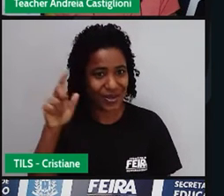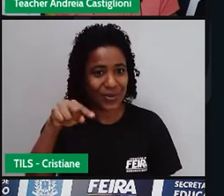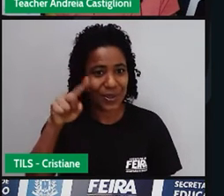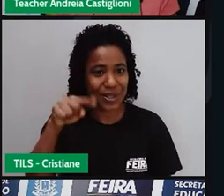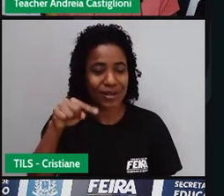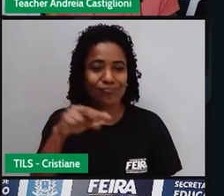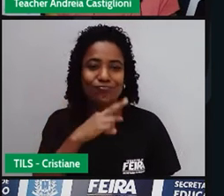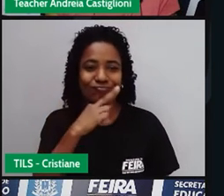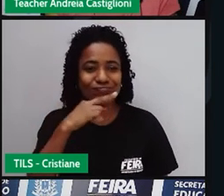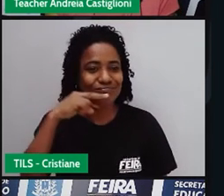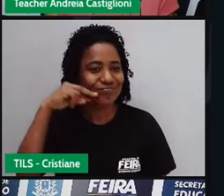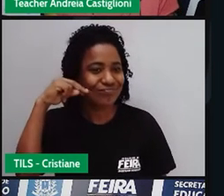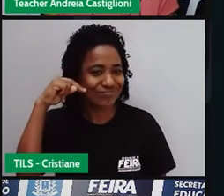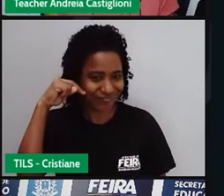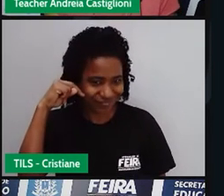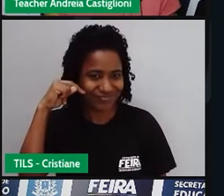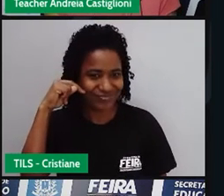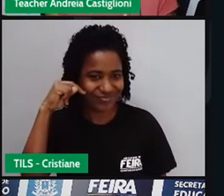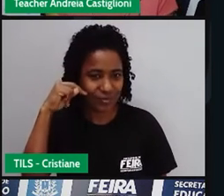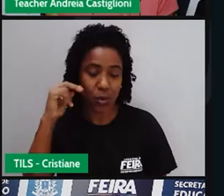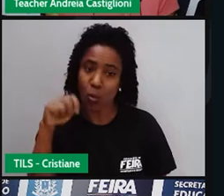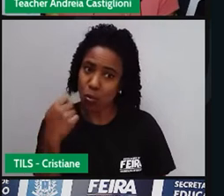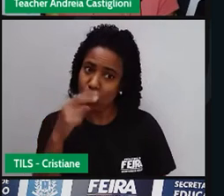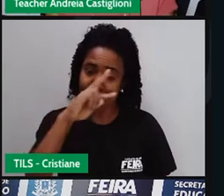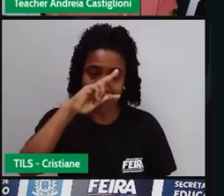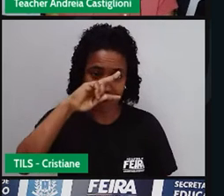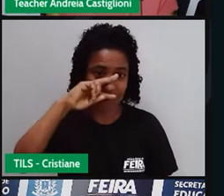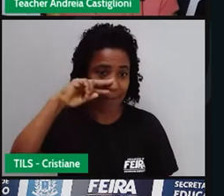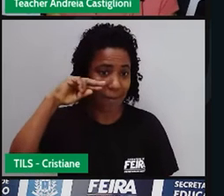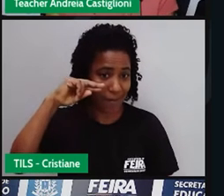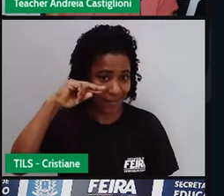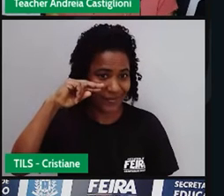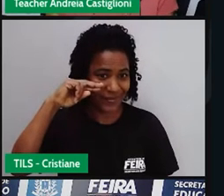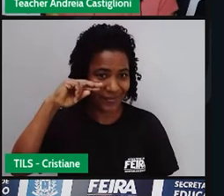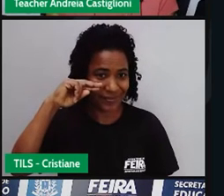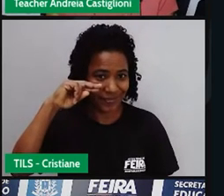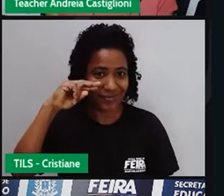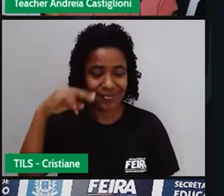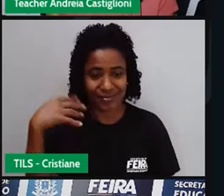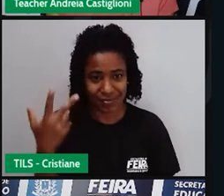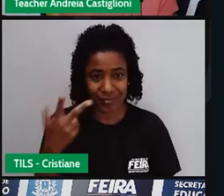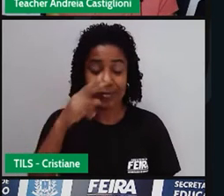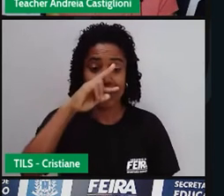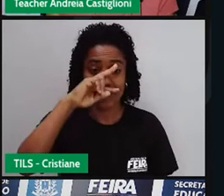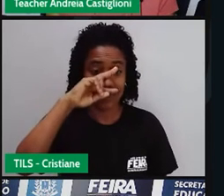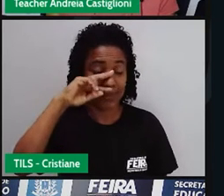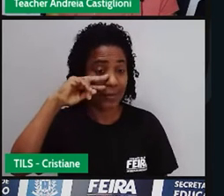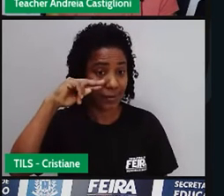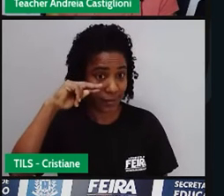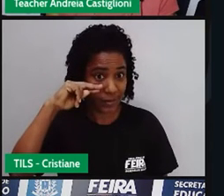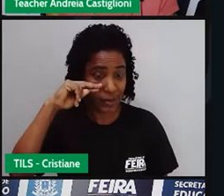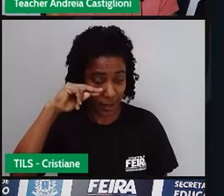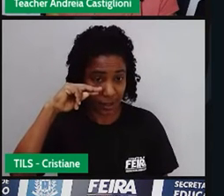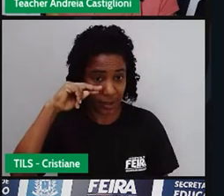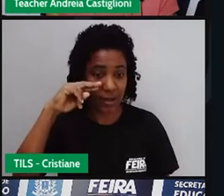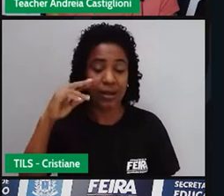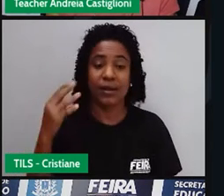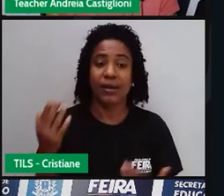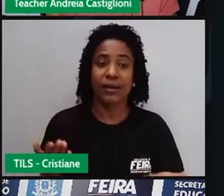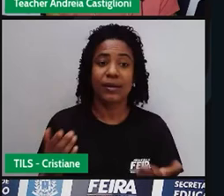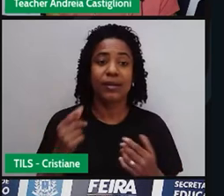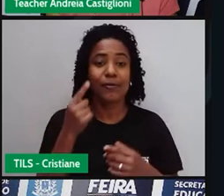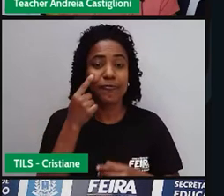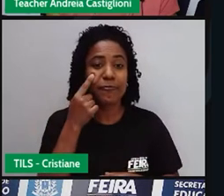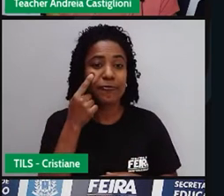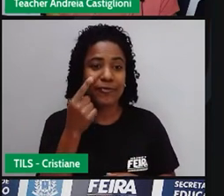ou pode ser também né com a sunga depende também do contexto em que colocar eu espero